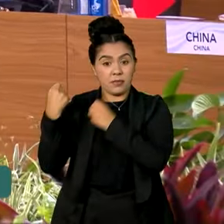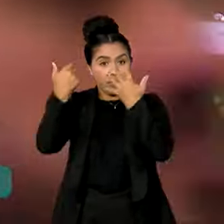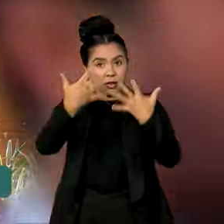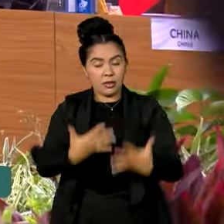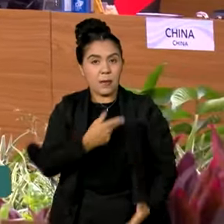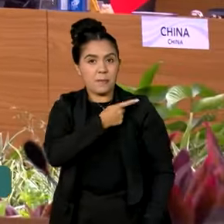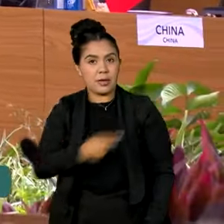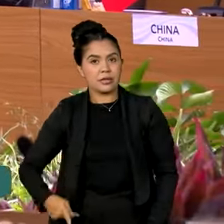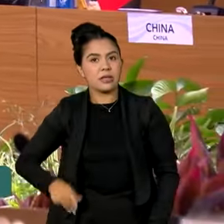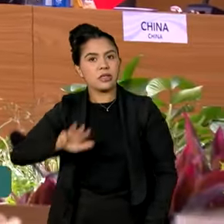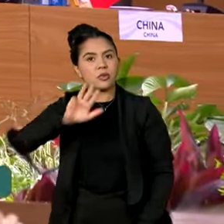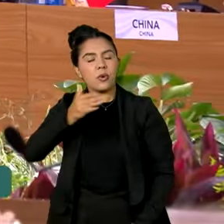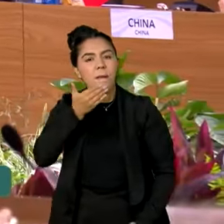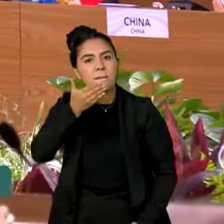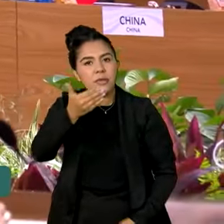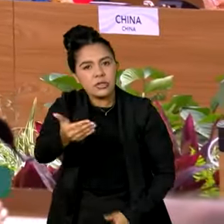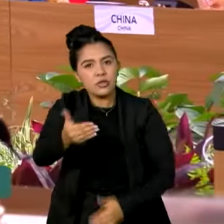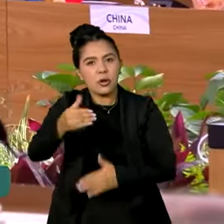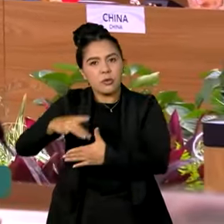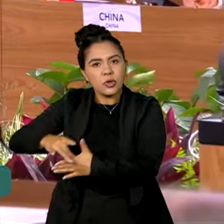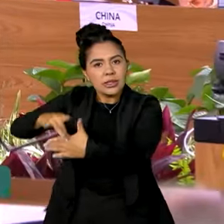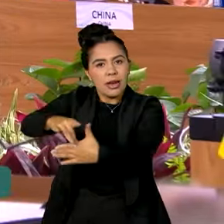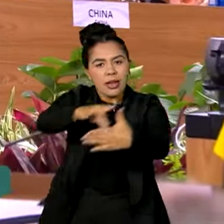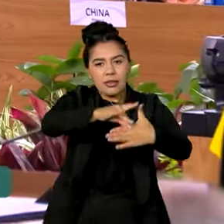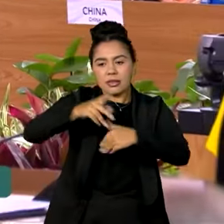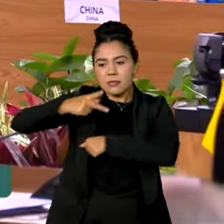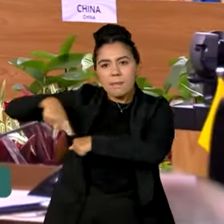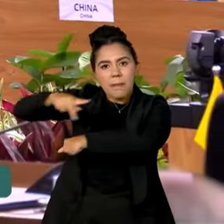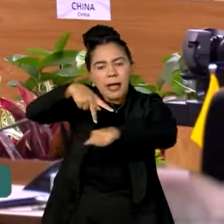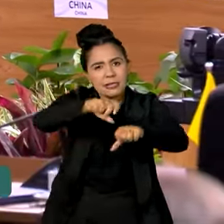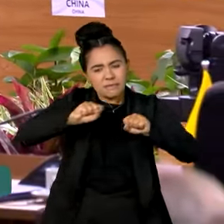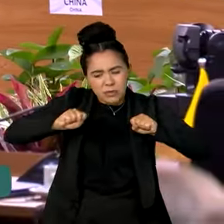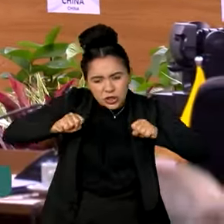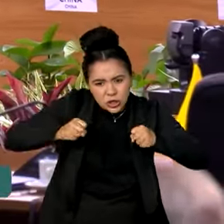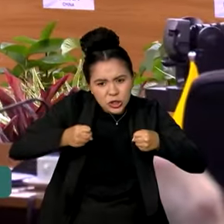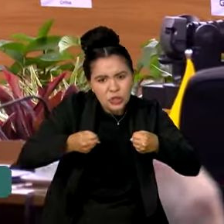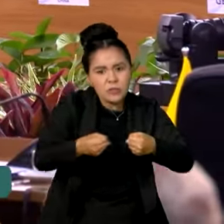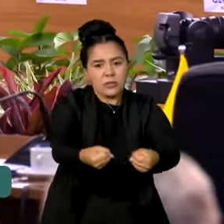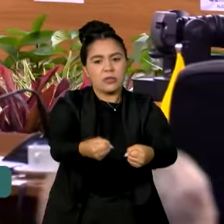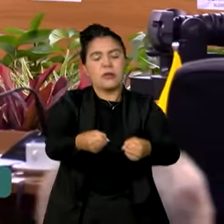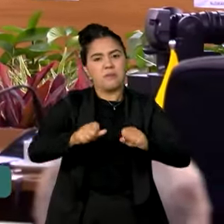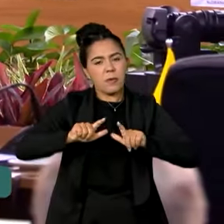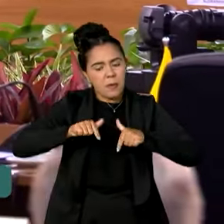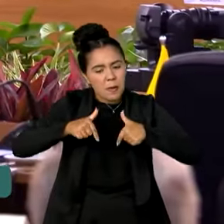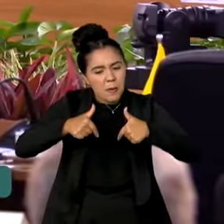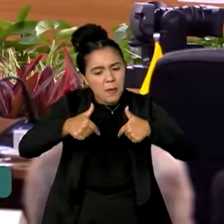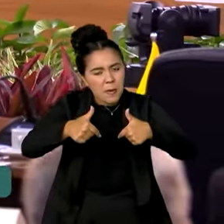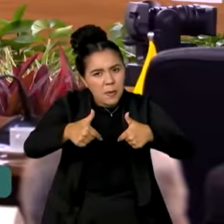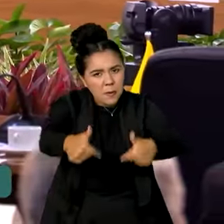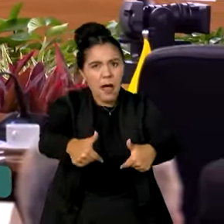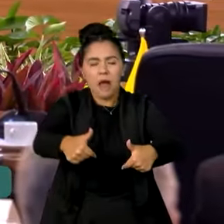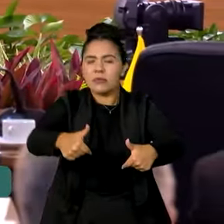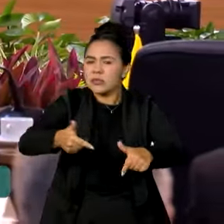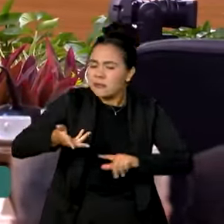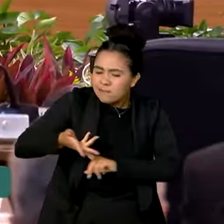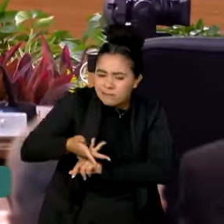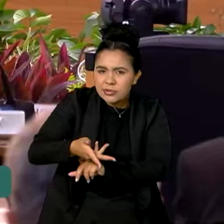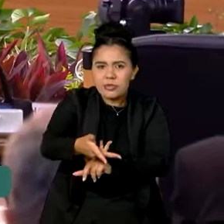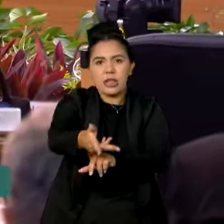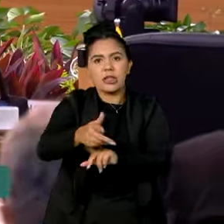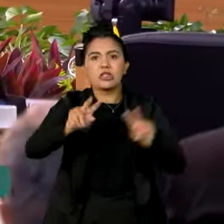engajamento dos líderes do G20 para elevar o nível de ambição na próxima rodada de discussão das